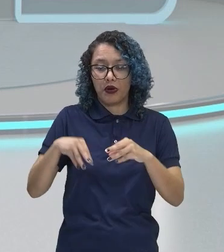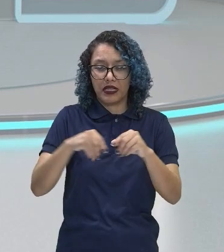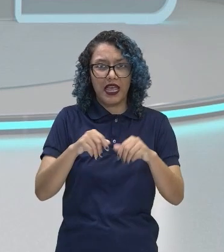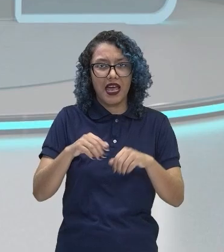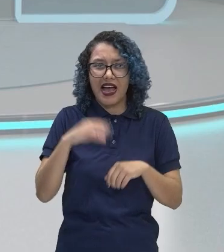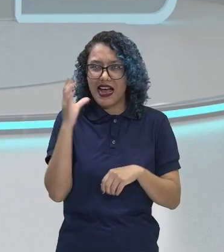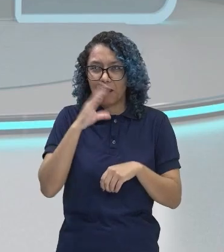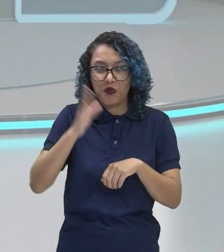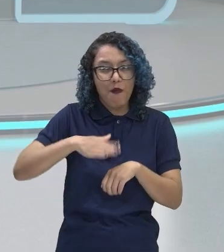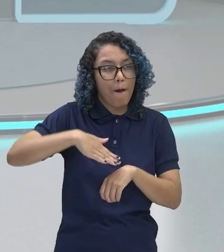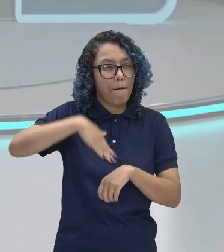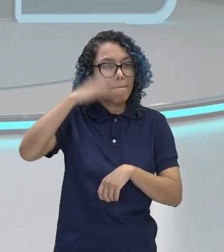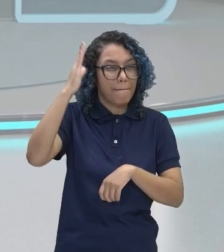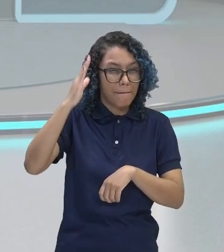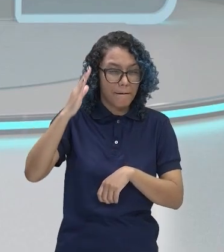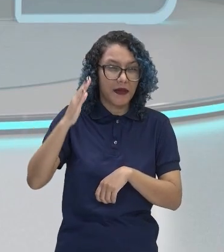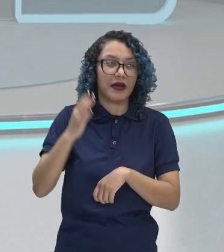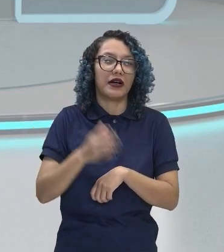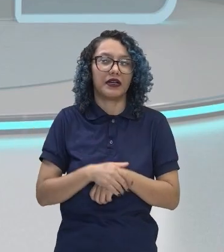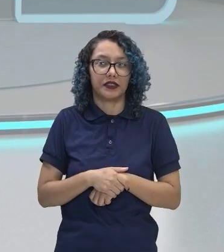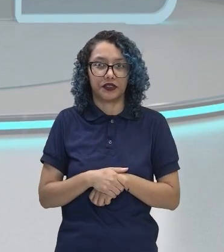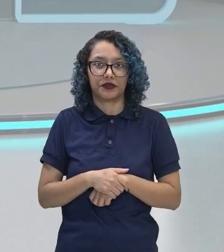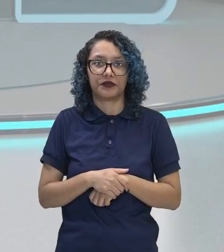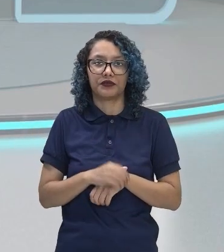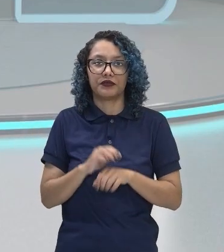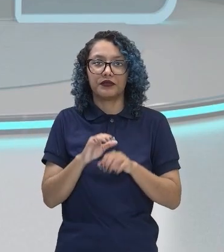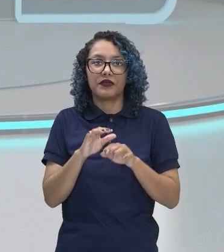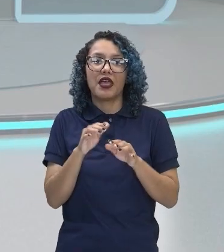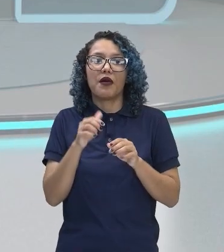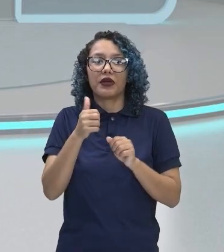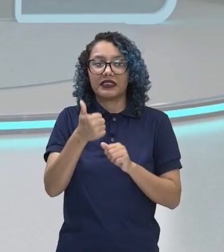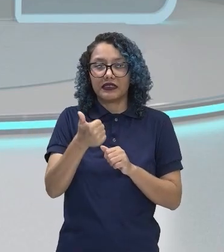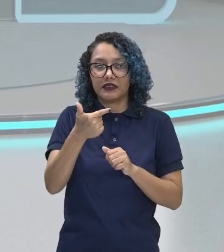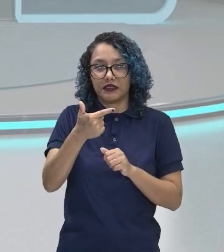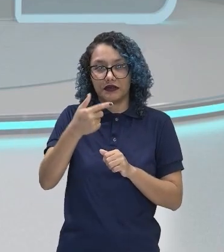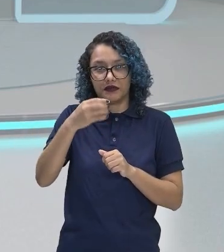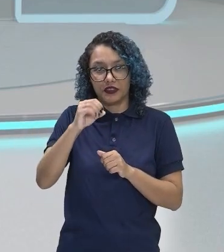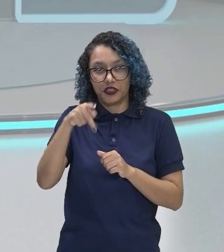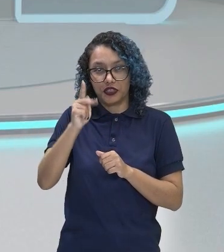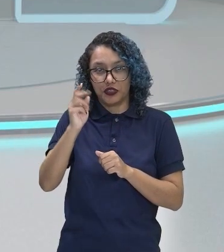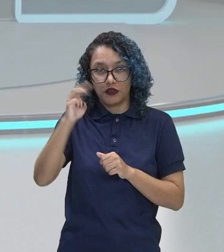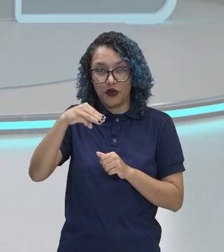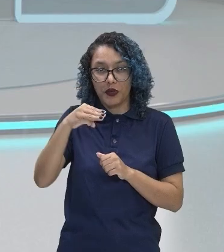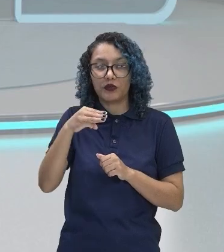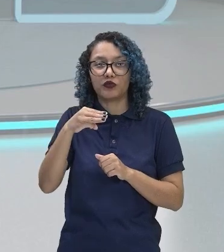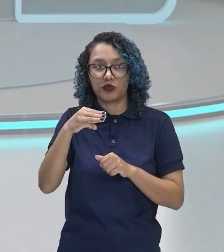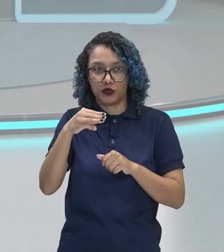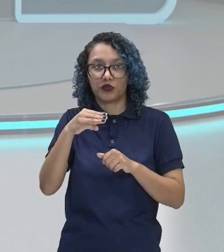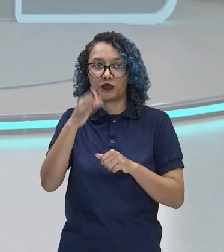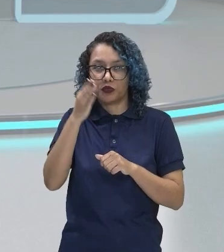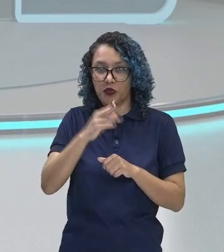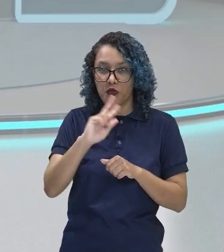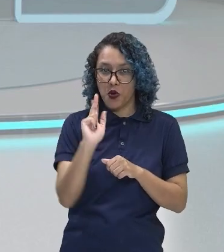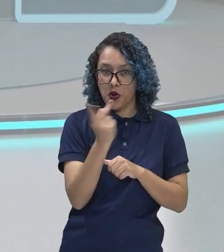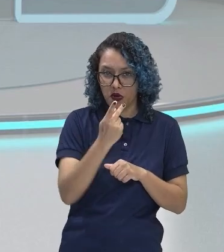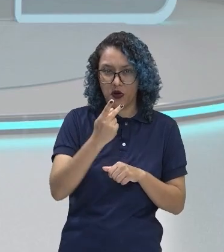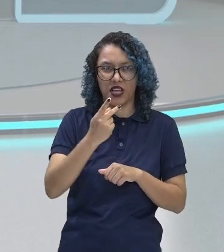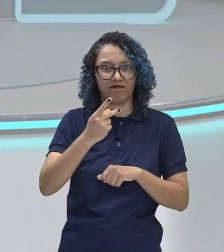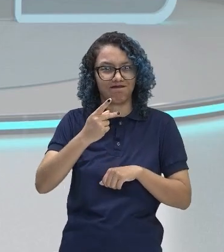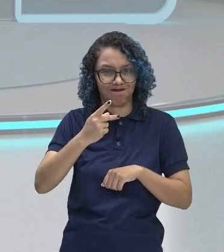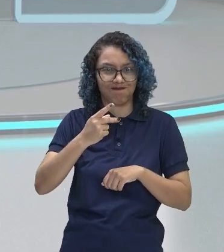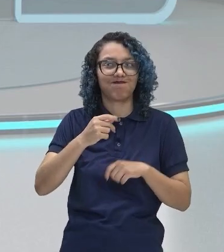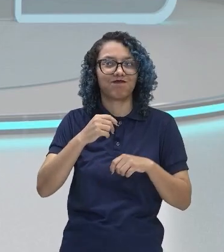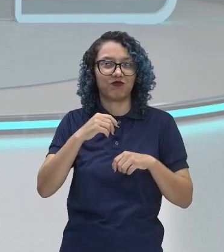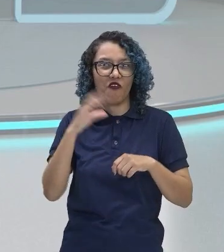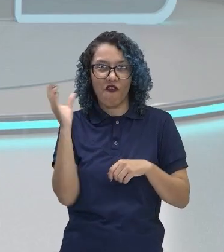né? Ele, então, atinge 120 km por hora. É o mais rápido. Repararam? Mais rápido, uma